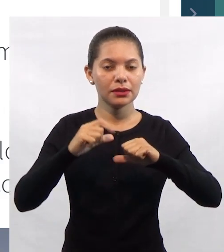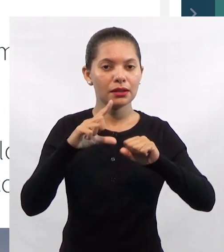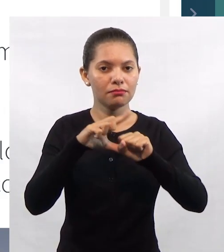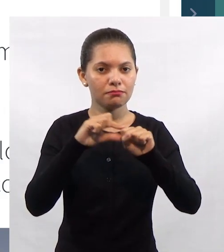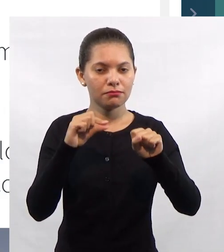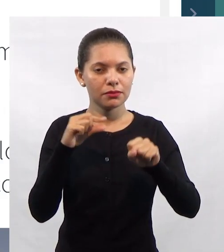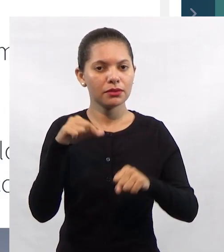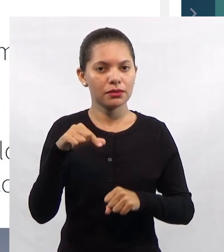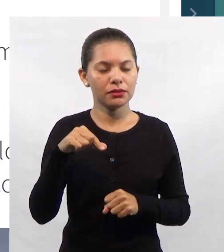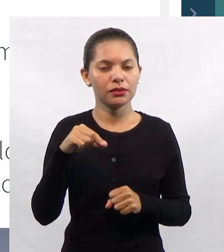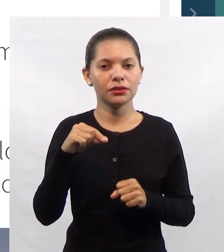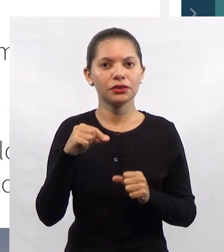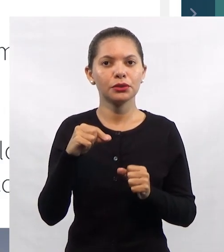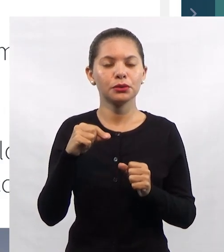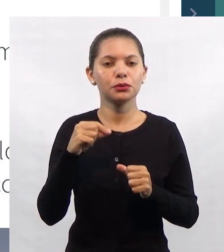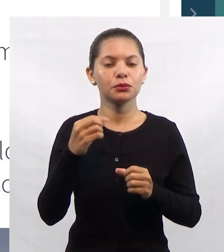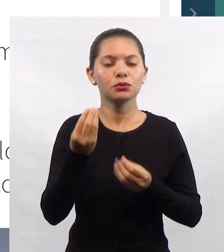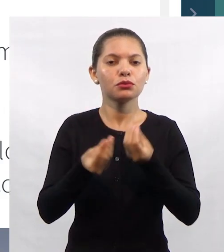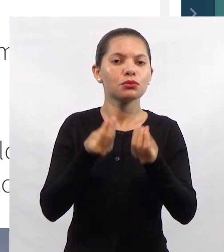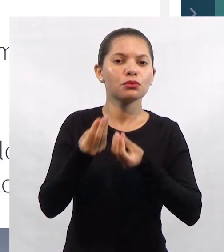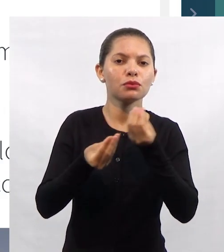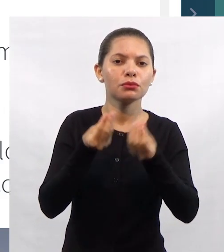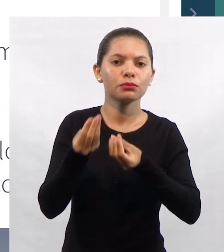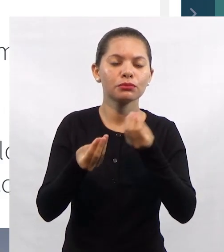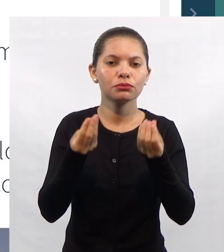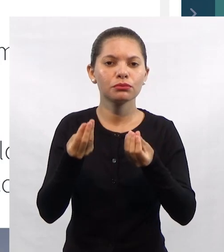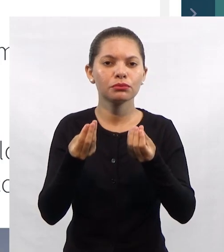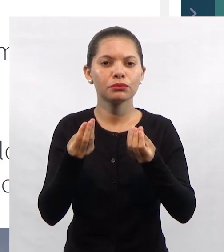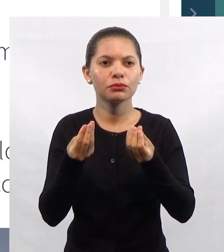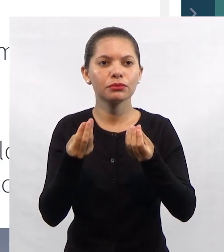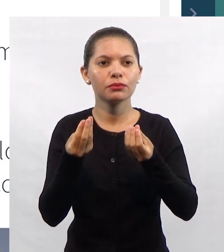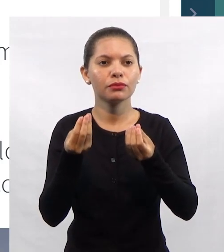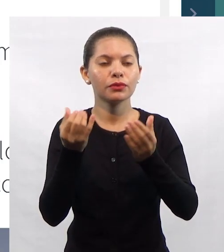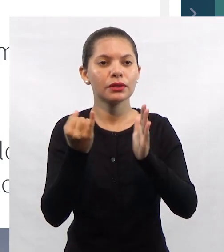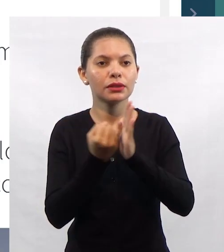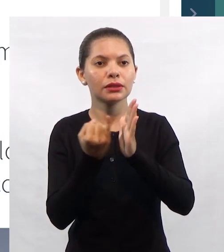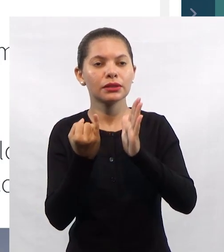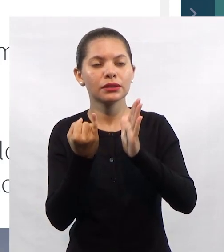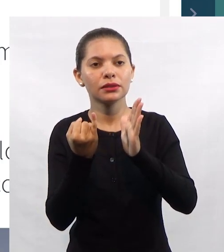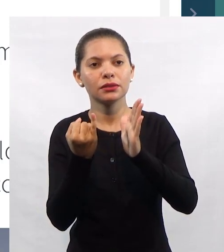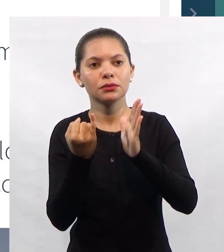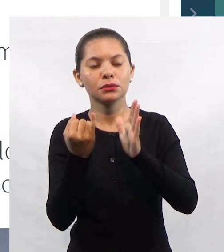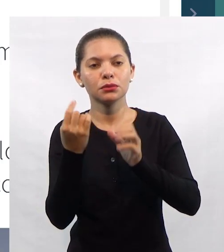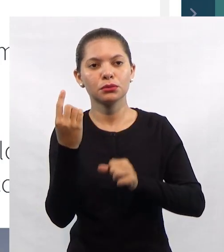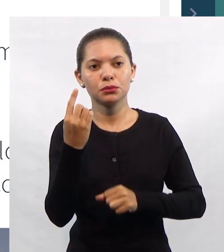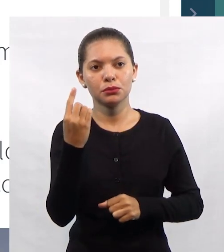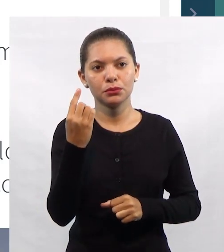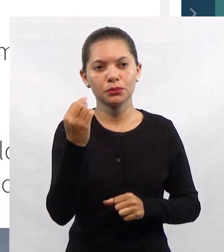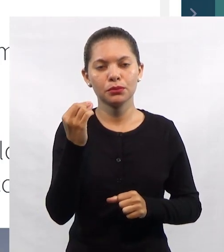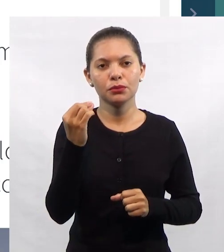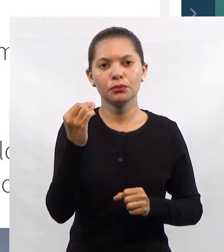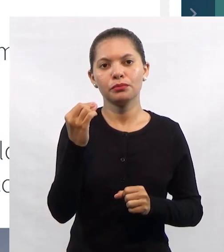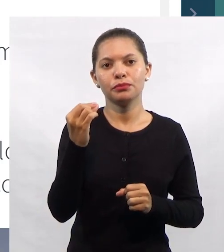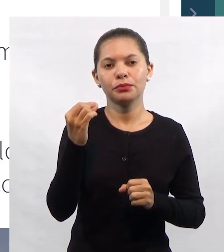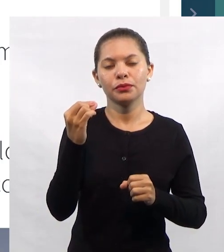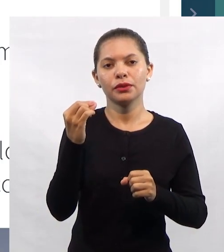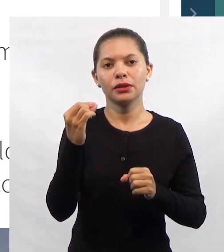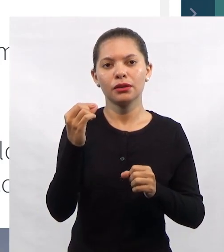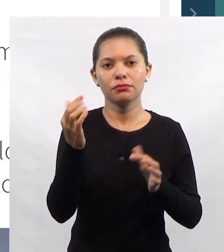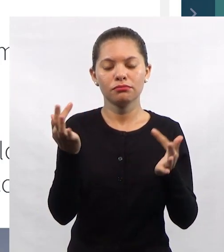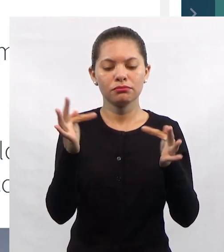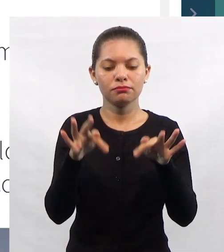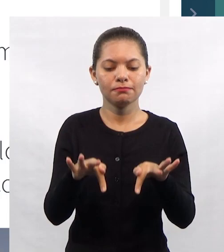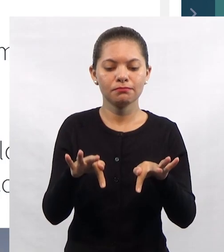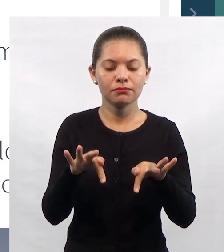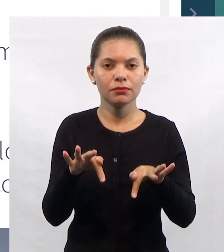este artigo realizar-se-ão como? Inciso 1. No nível de conclusão do ensino fundamental